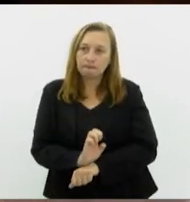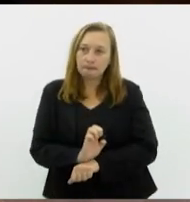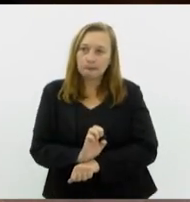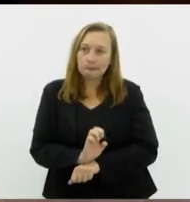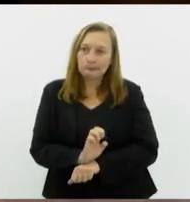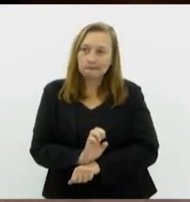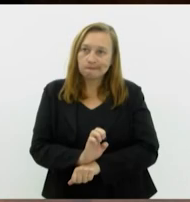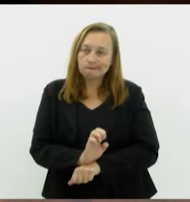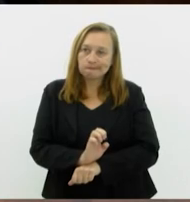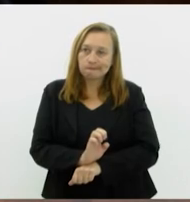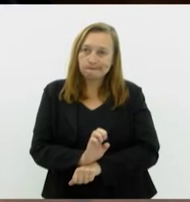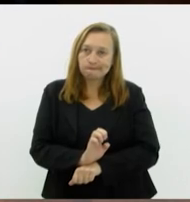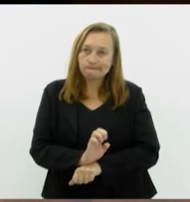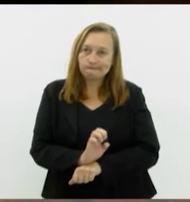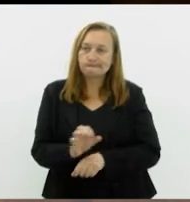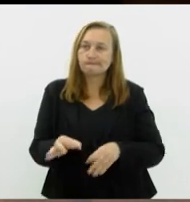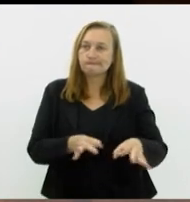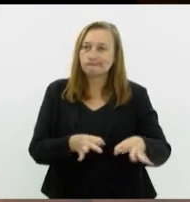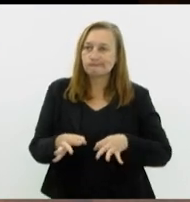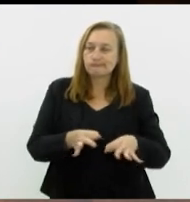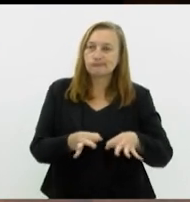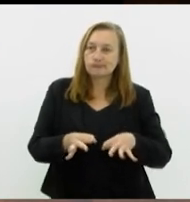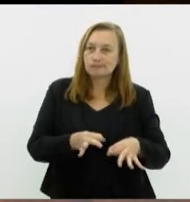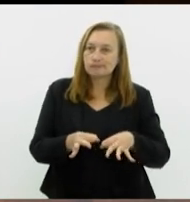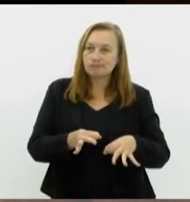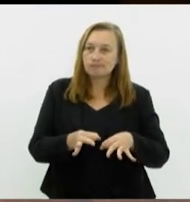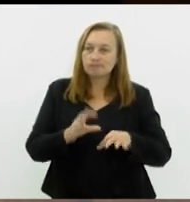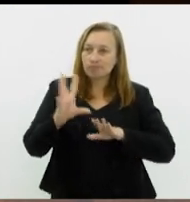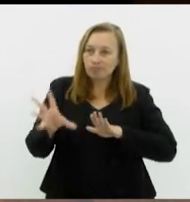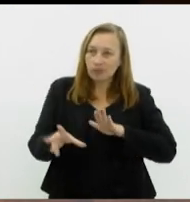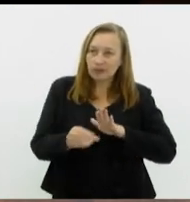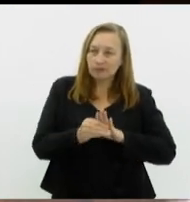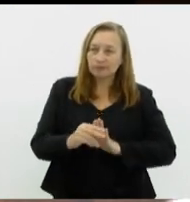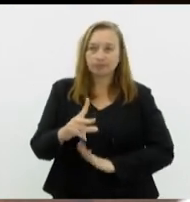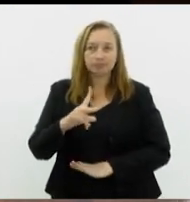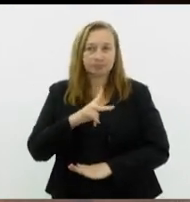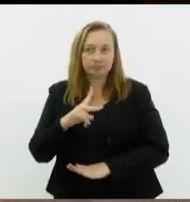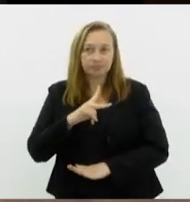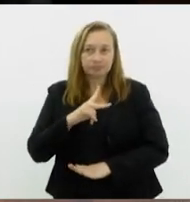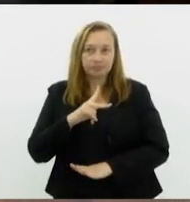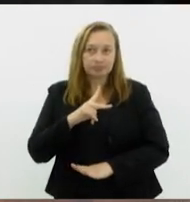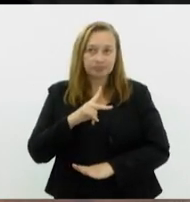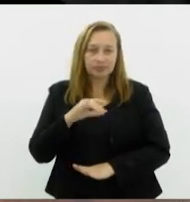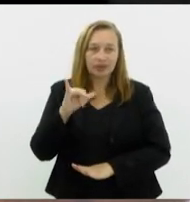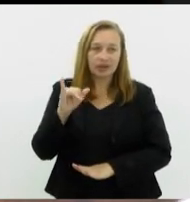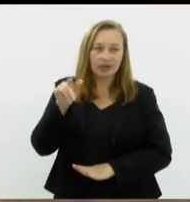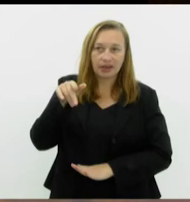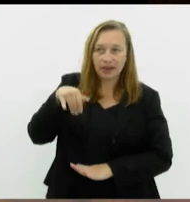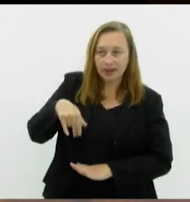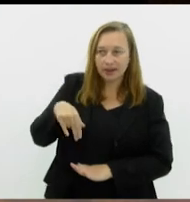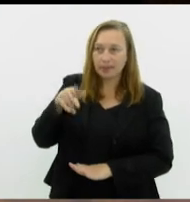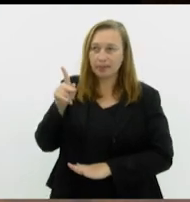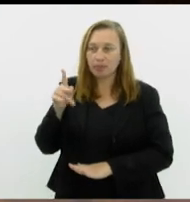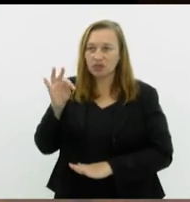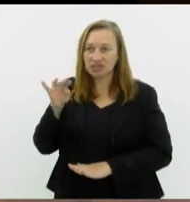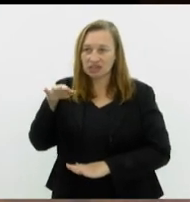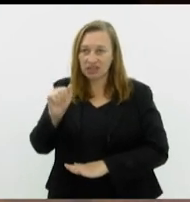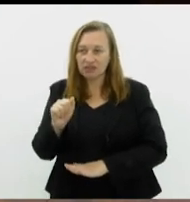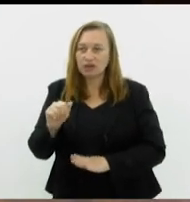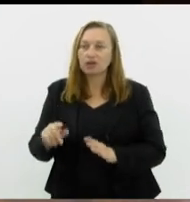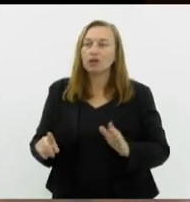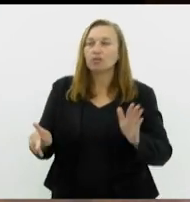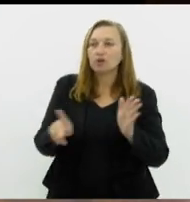para execução dos programas decorrentes de emendas individuais impositivas ao projeto de